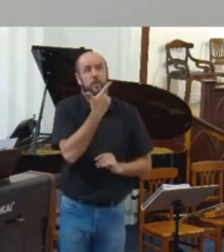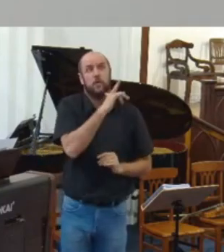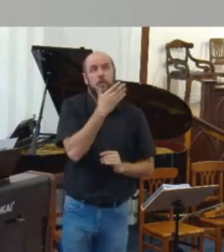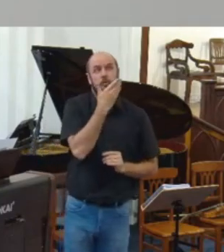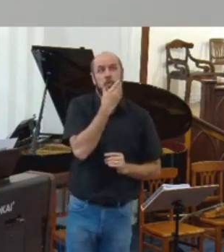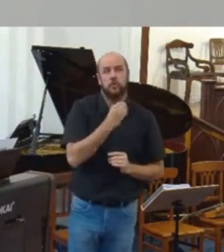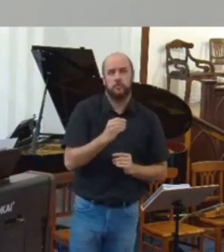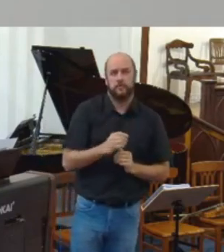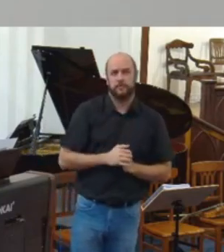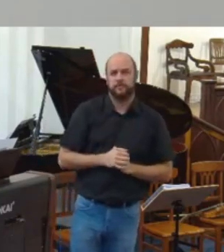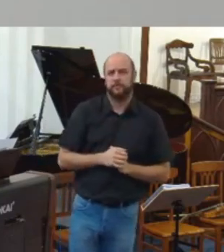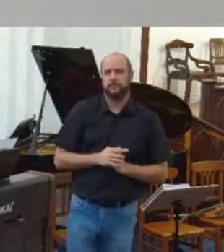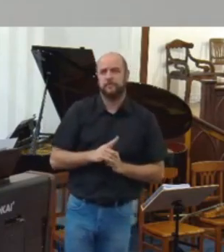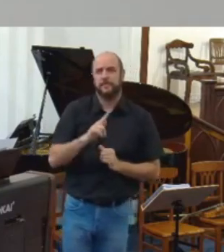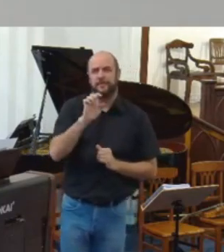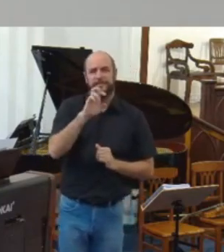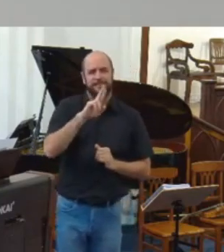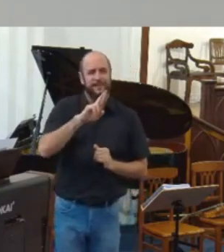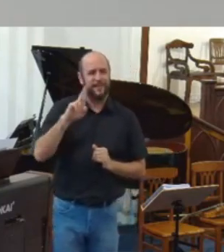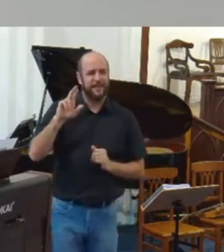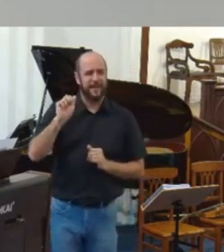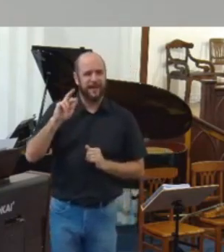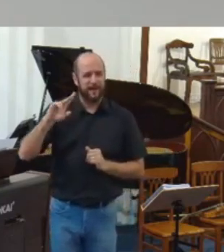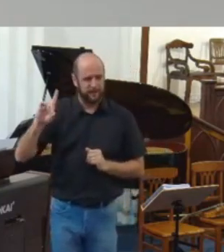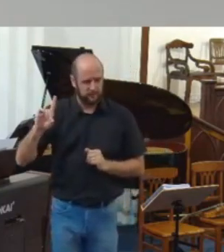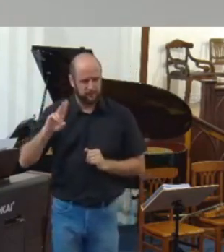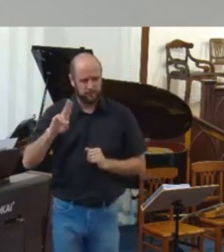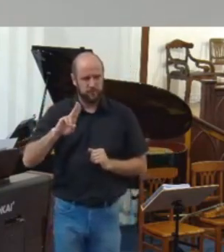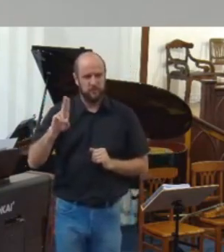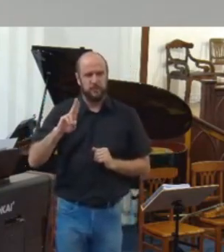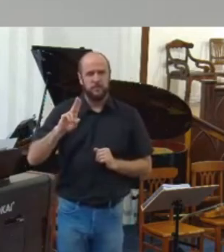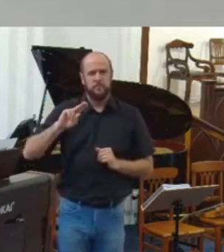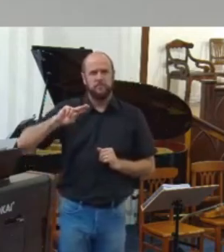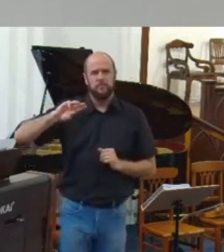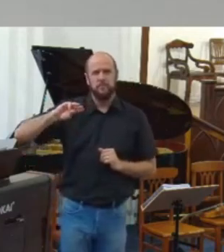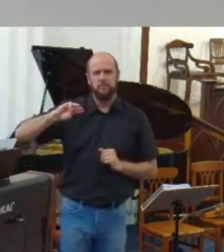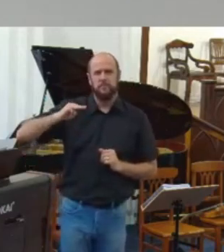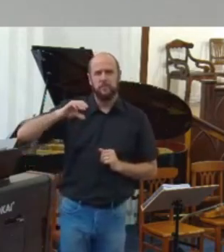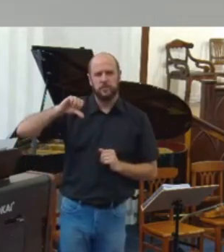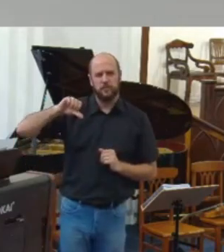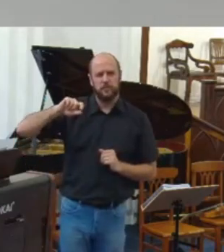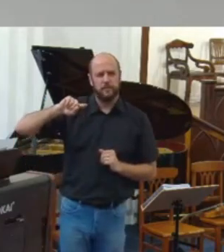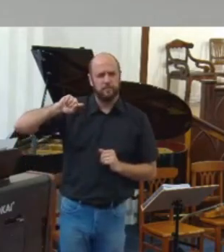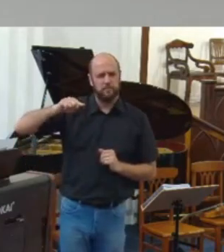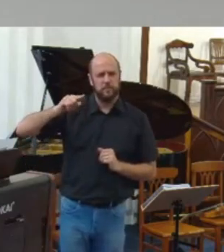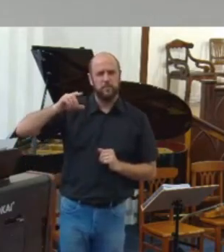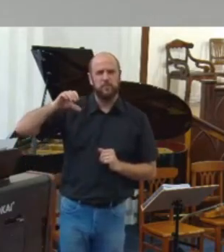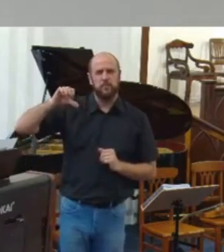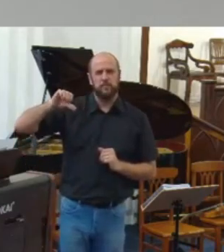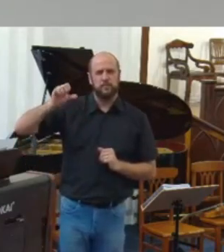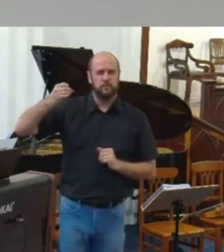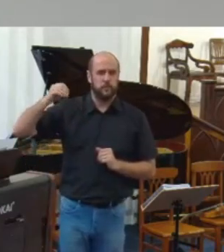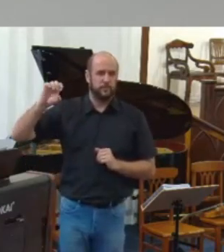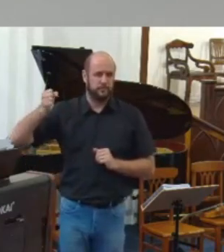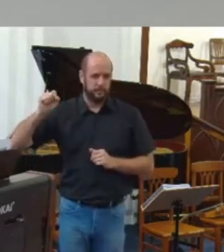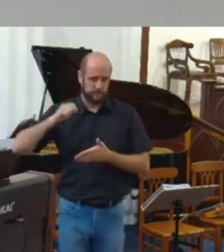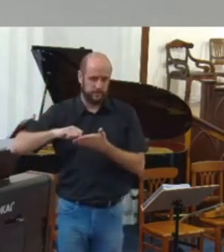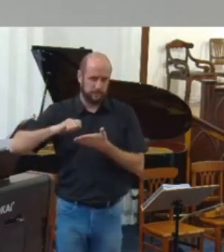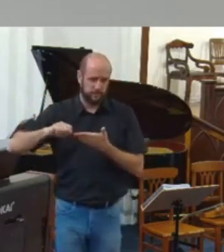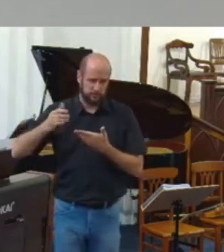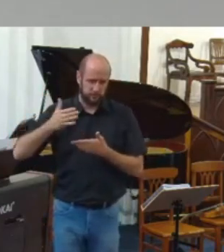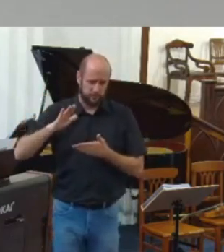Voss, também trabalhando um livro muito antigo, de 1980, falando sobre a história da redenção e